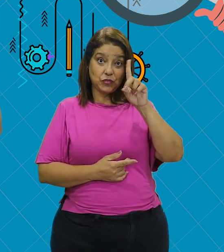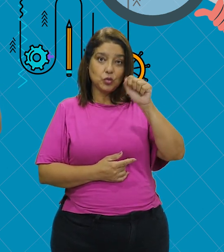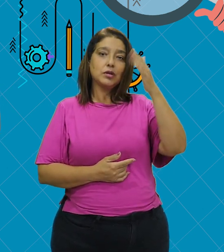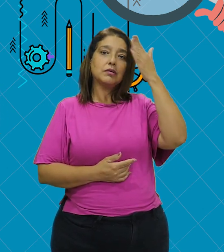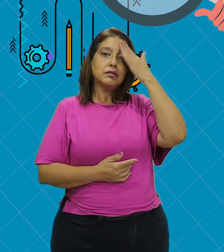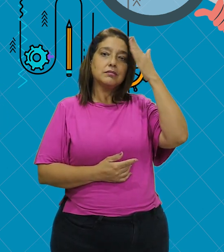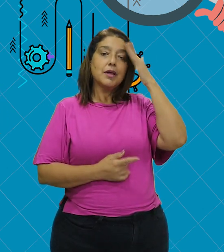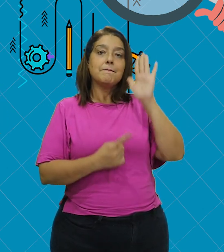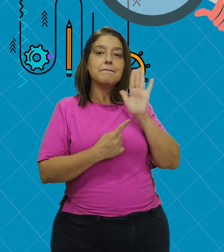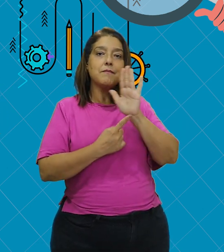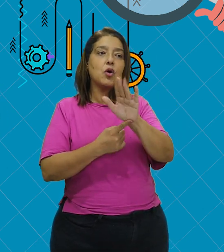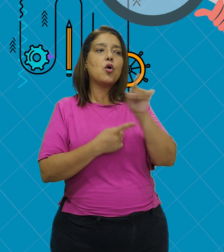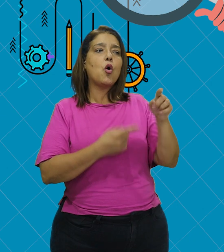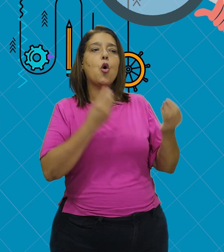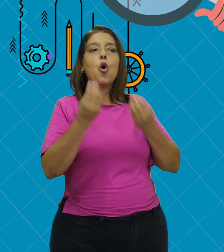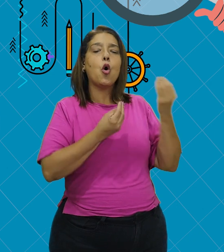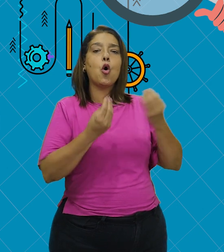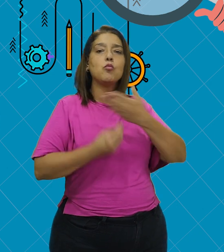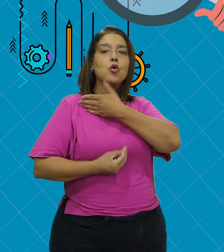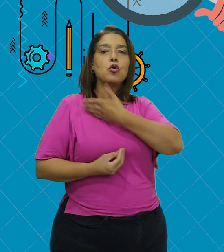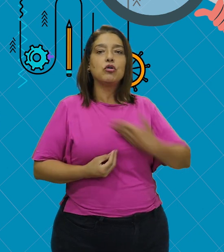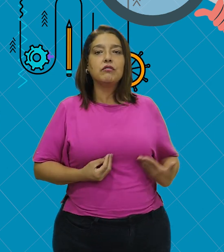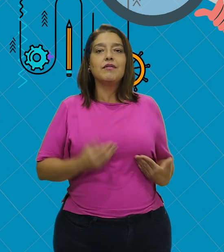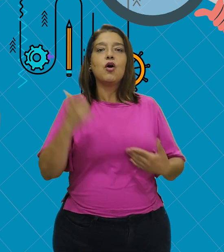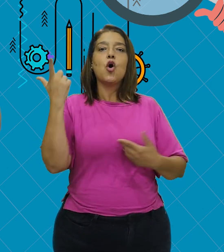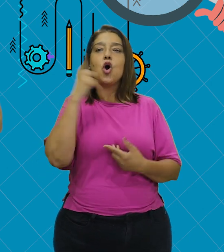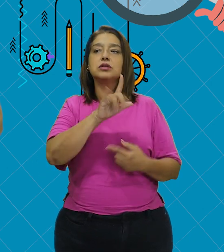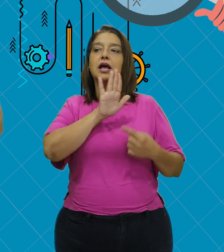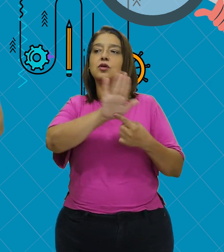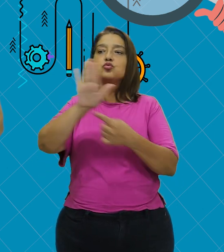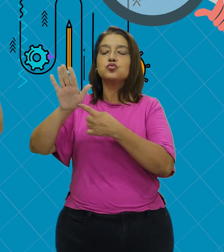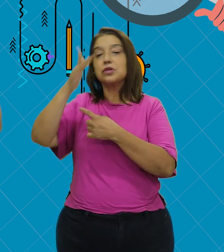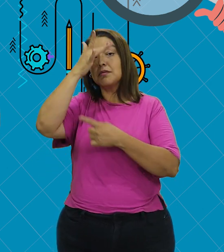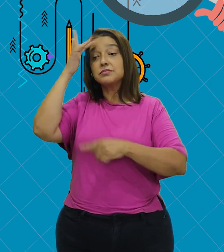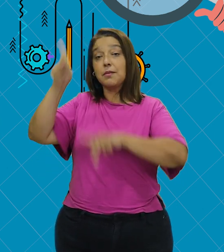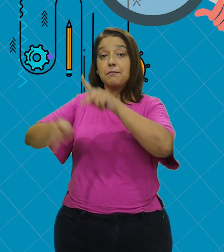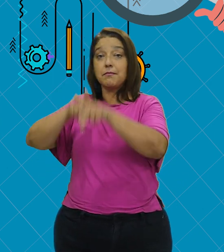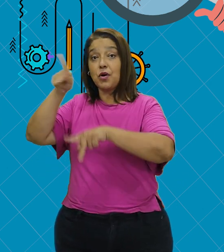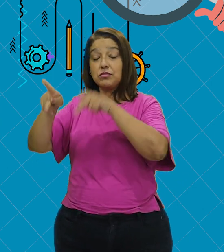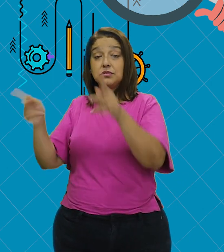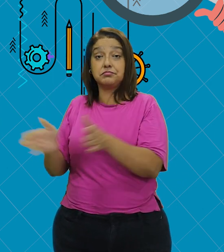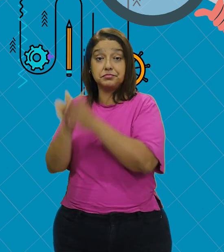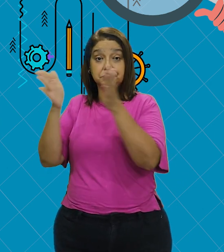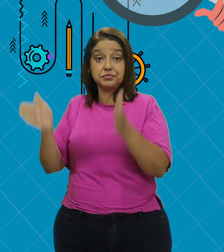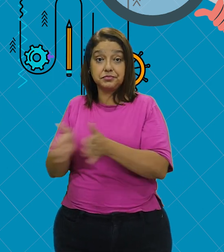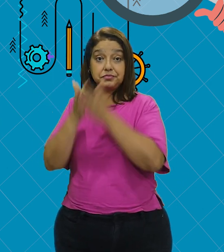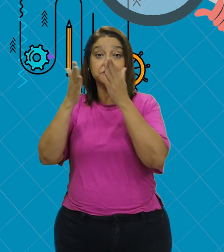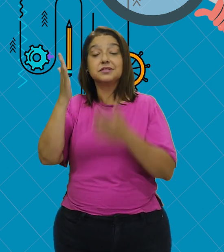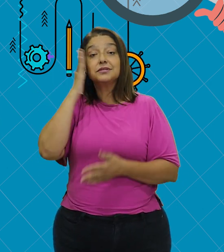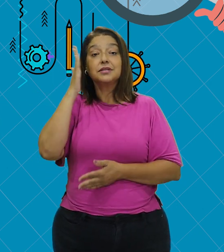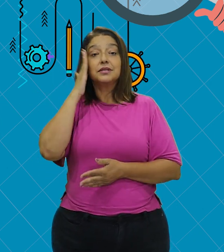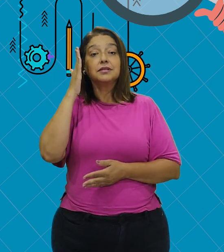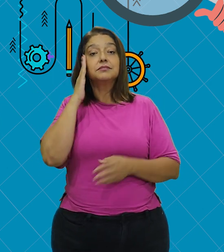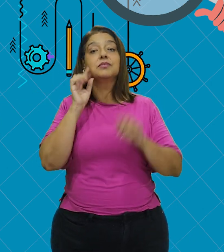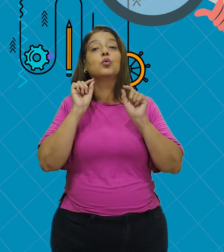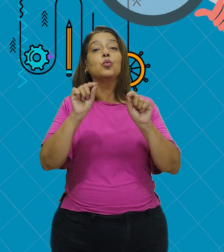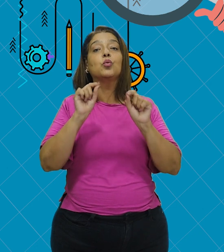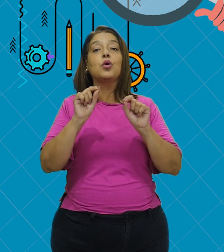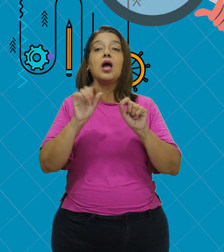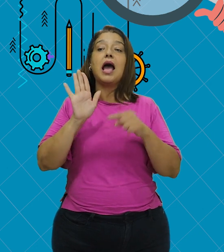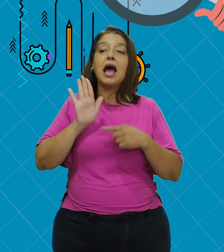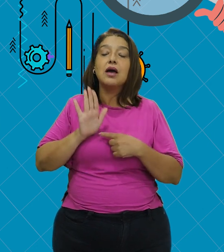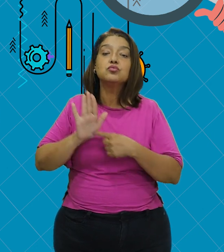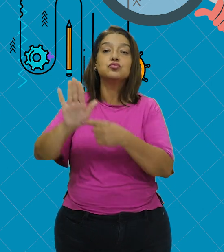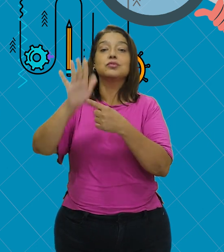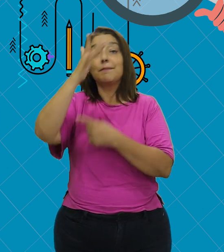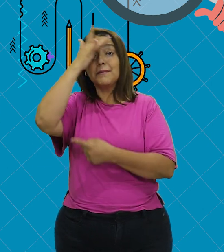de lidar com as demandas das populações marginalizadas, recorrendo à força militar para suprimir uma comunidade que